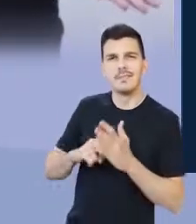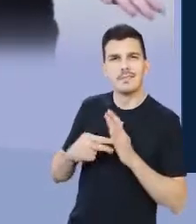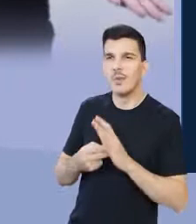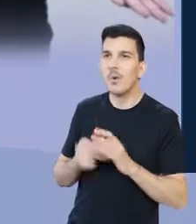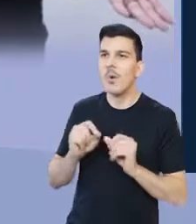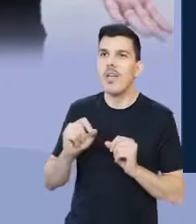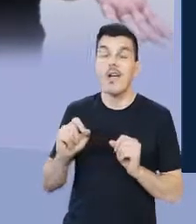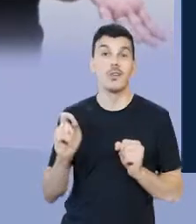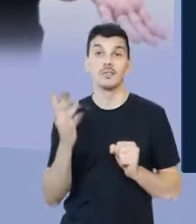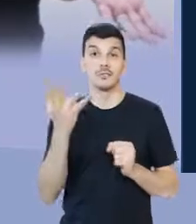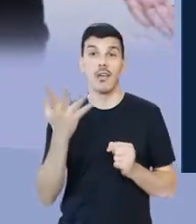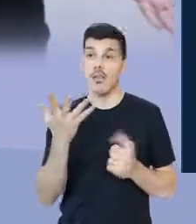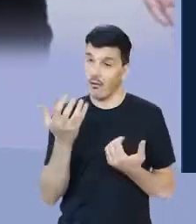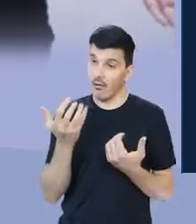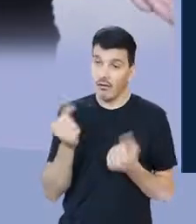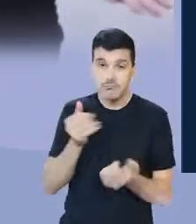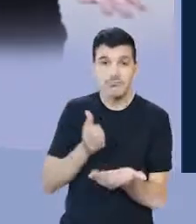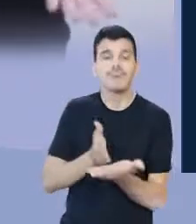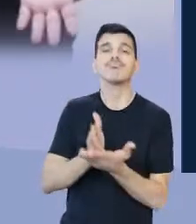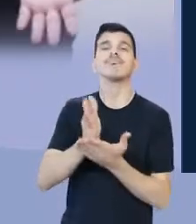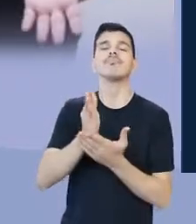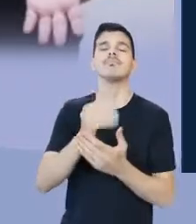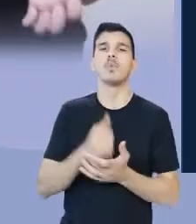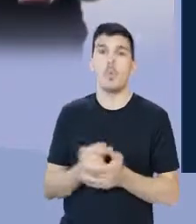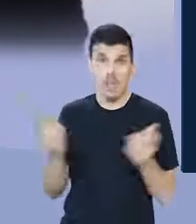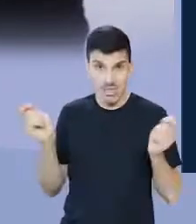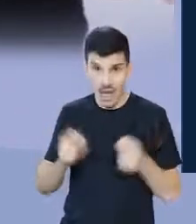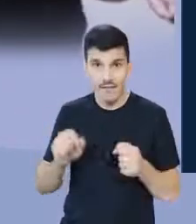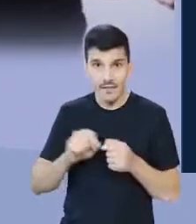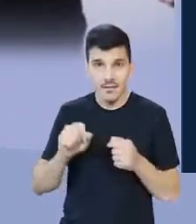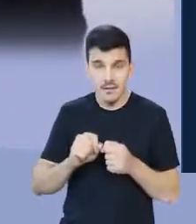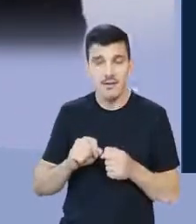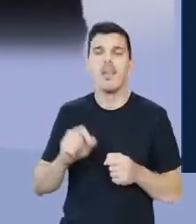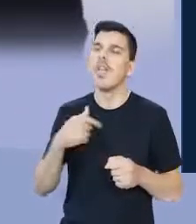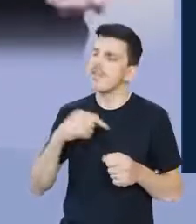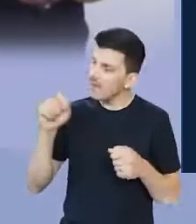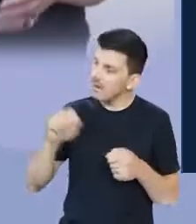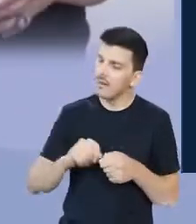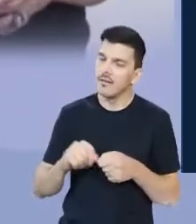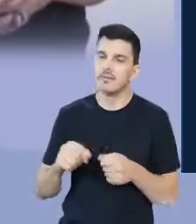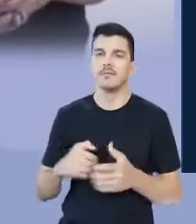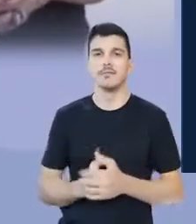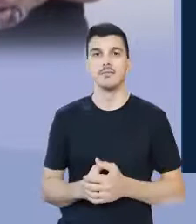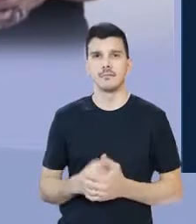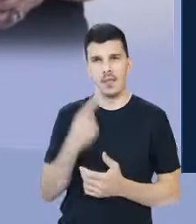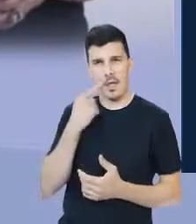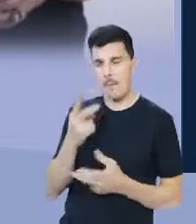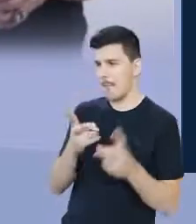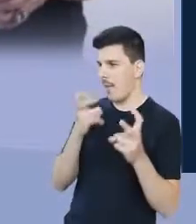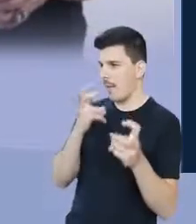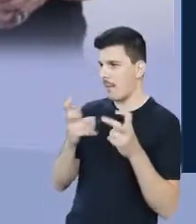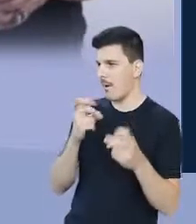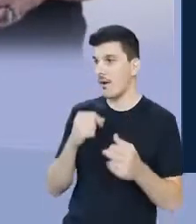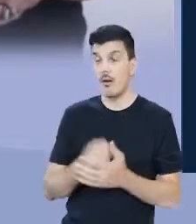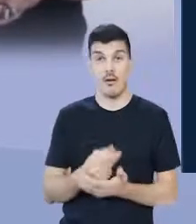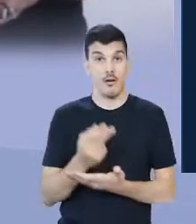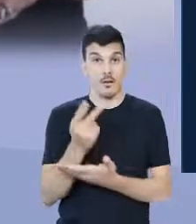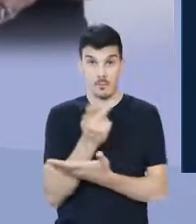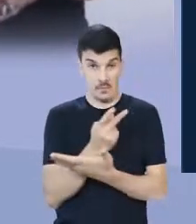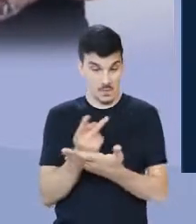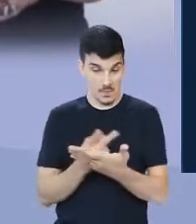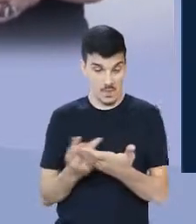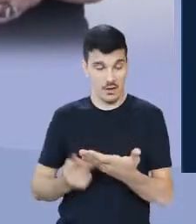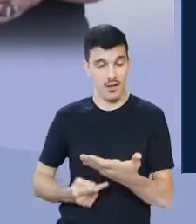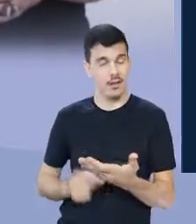Ou seja, o que vier, eu traço. O que der, eu faço. Você nota então que